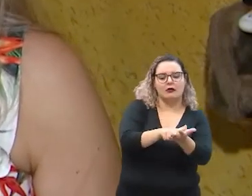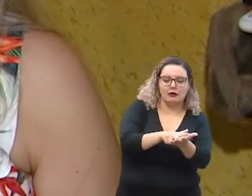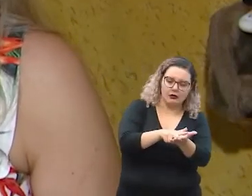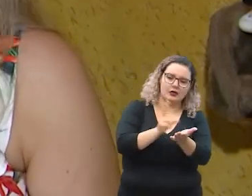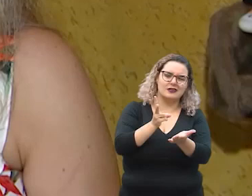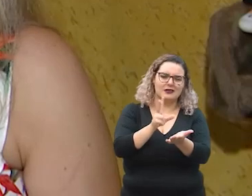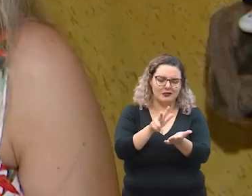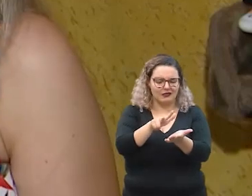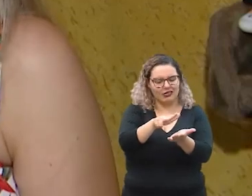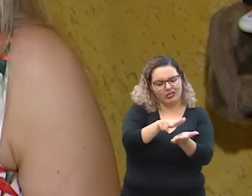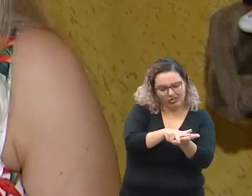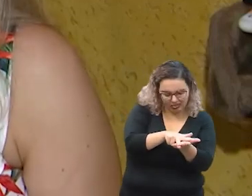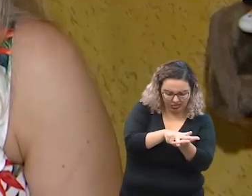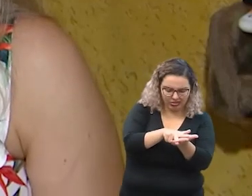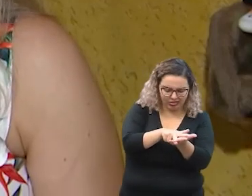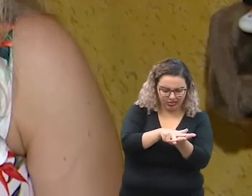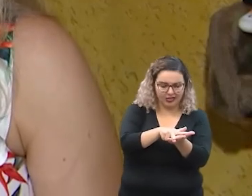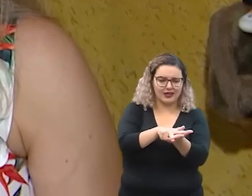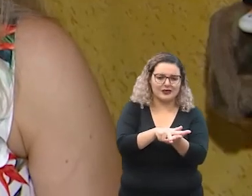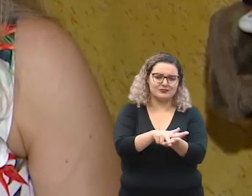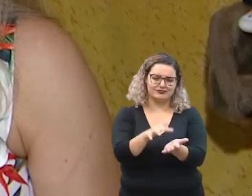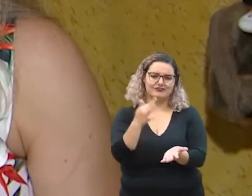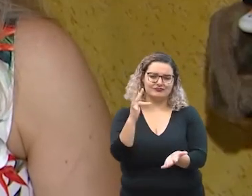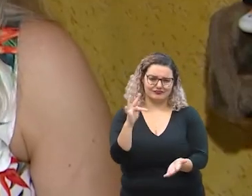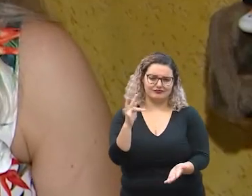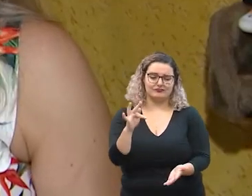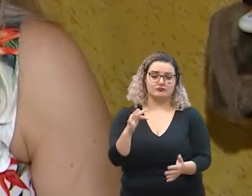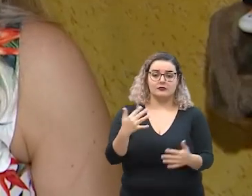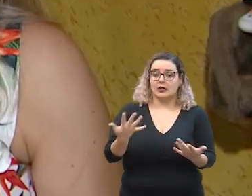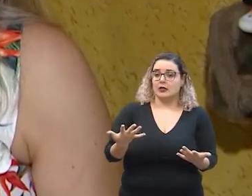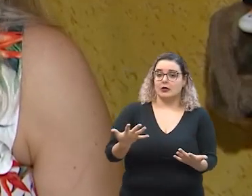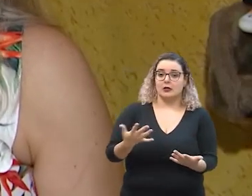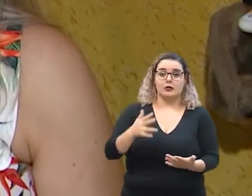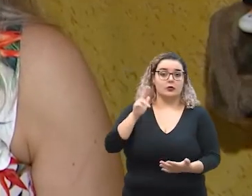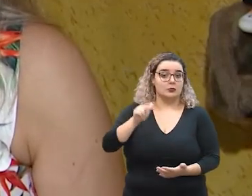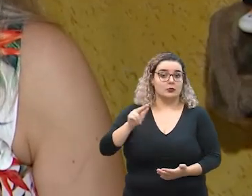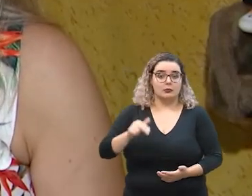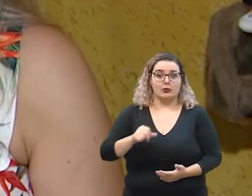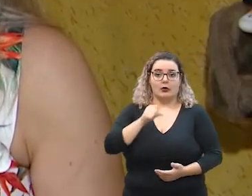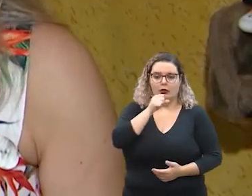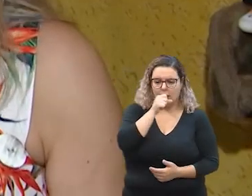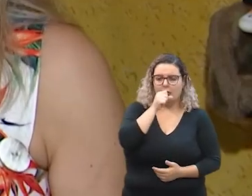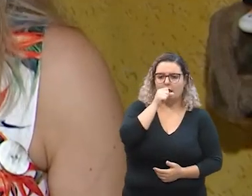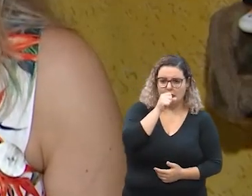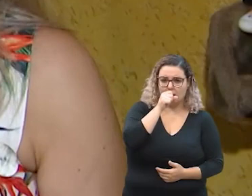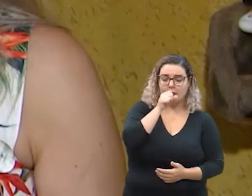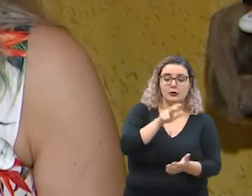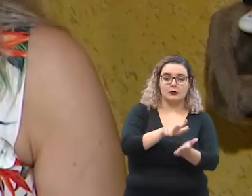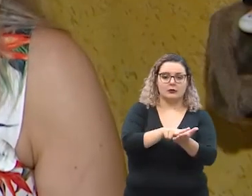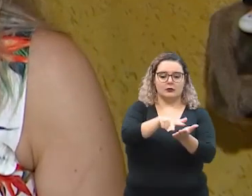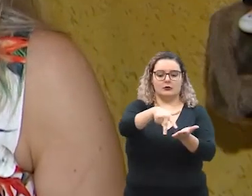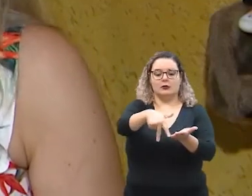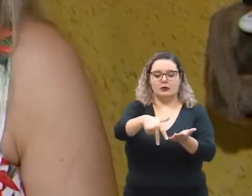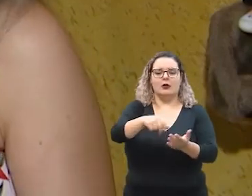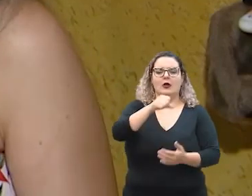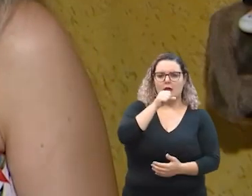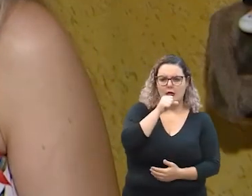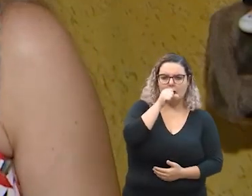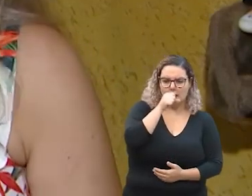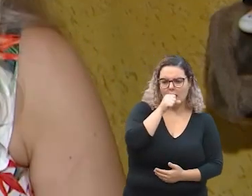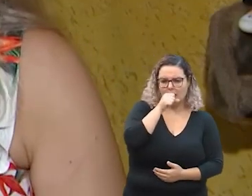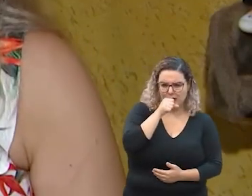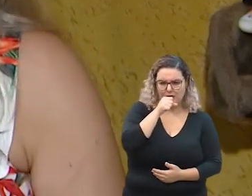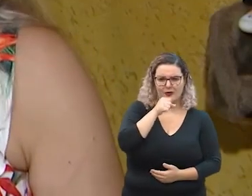muito deitada, né? Como eu te disse. E eu não parava de tossir, inclusive eu levantava da cama e eu começava a tossir. Se eu